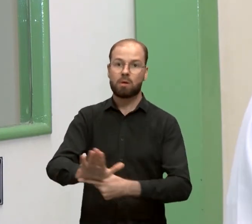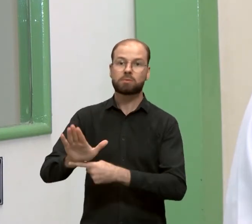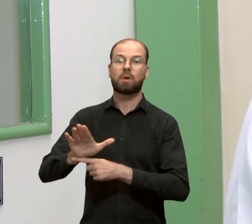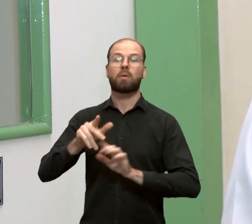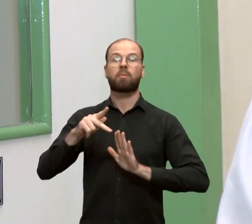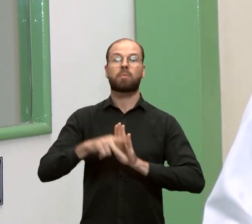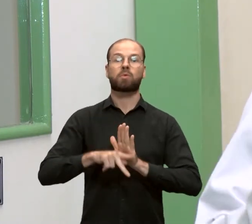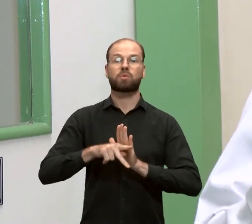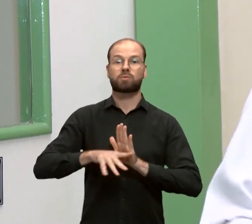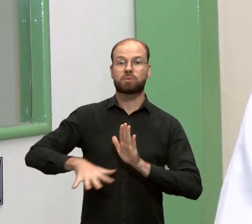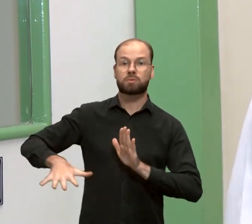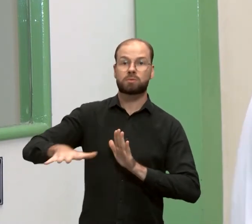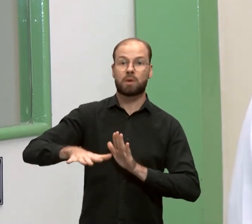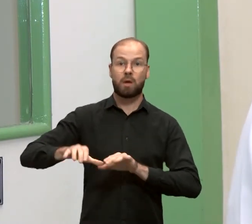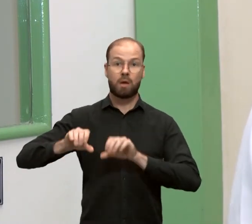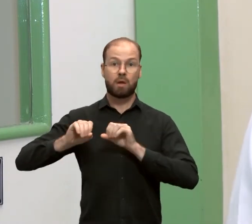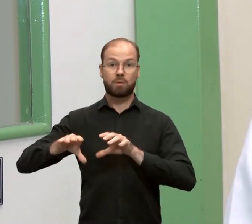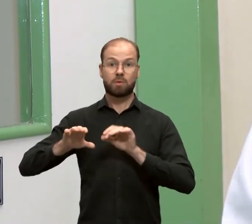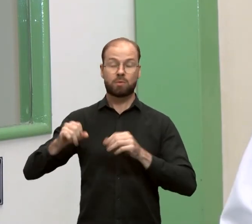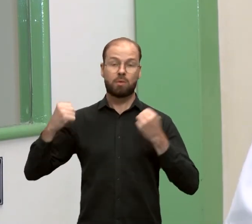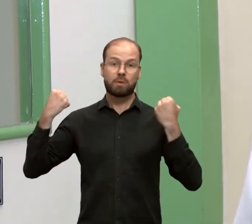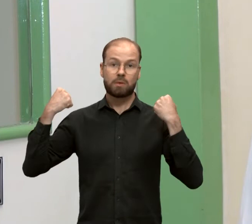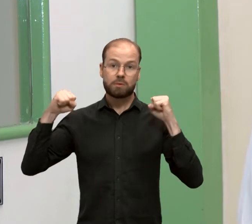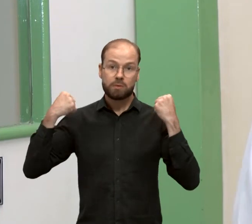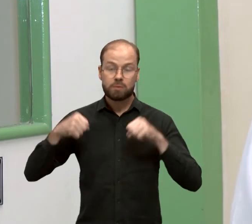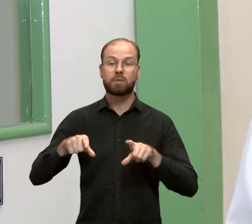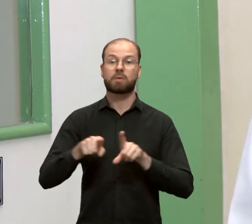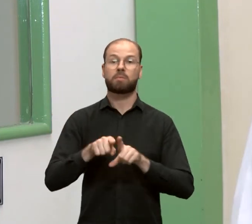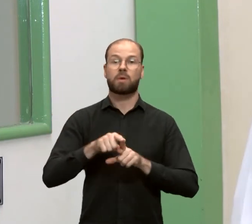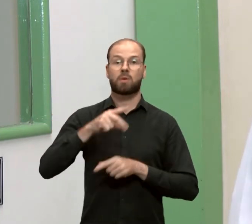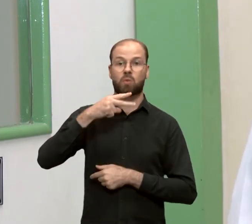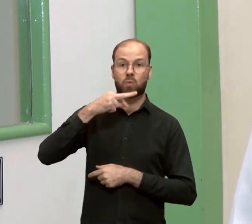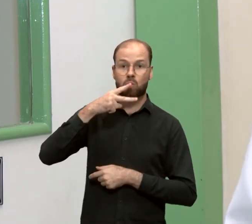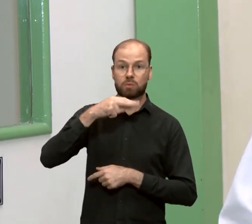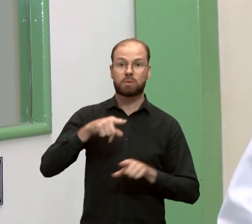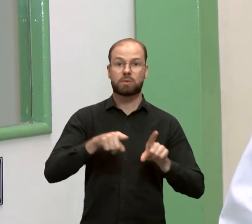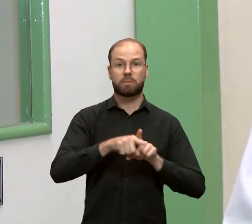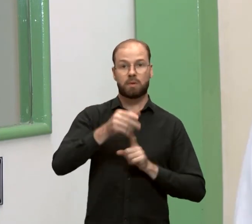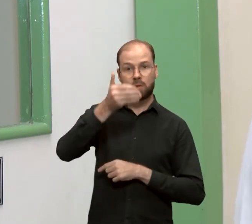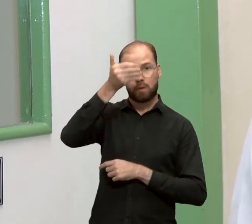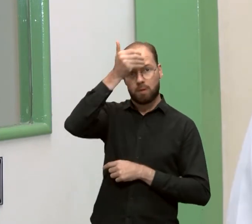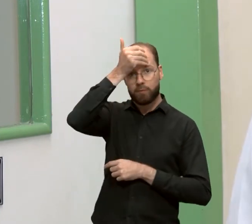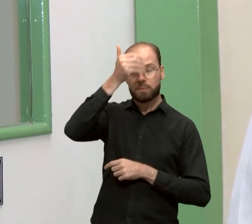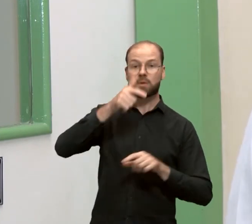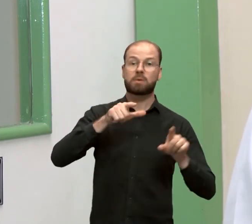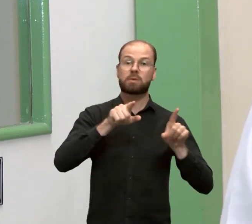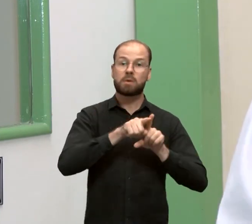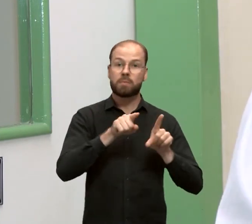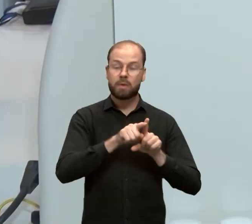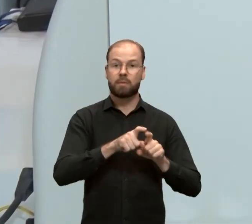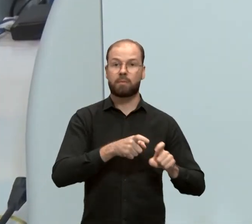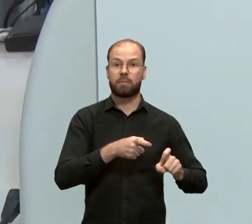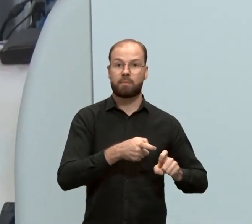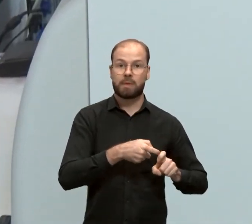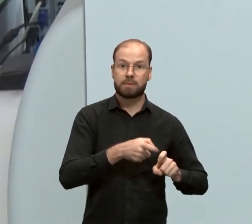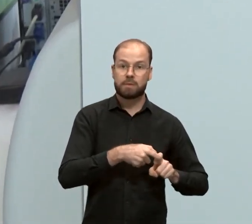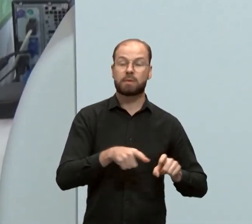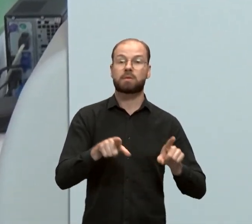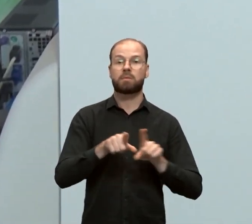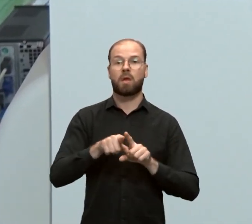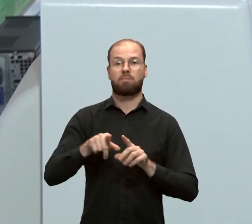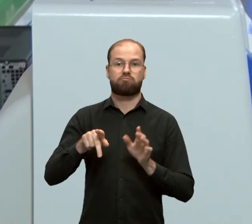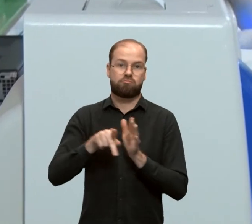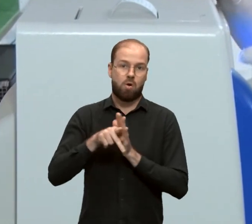tanto da educação física, da nutrição, da enfermagem, da medicina e da própria faculdade